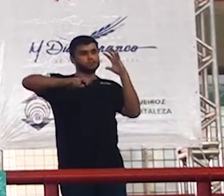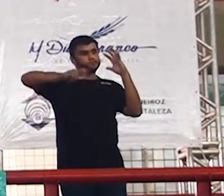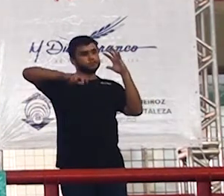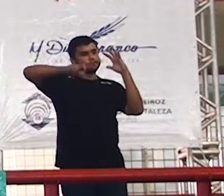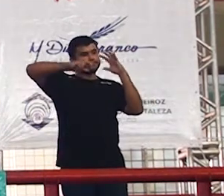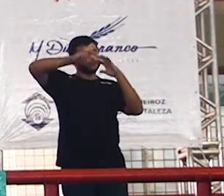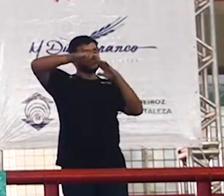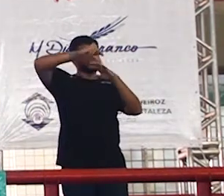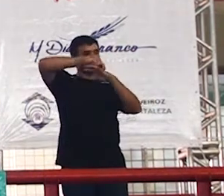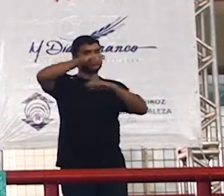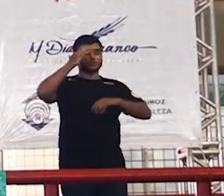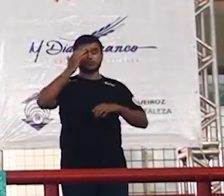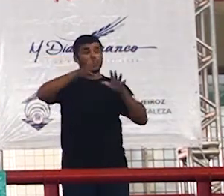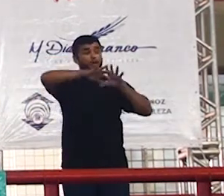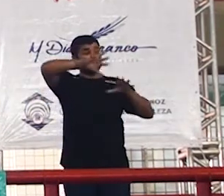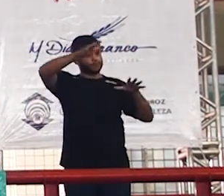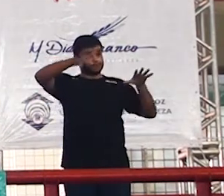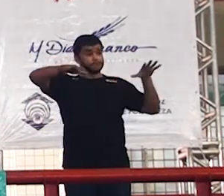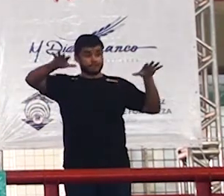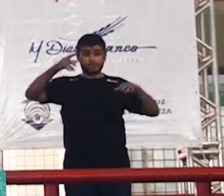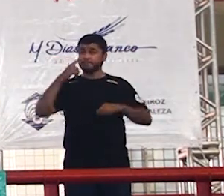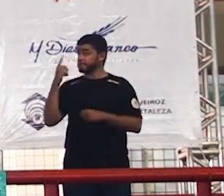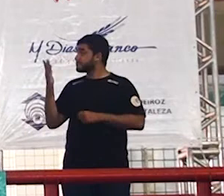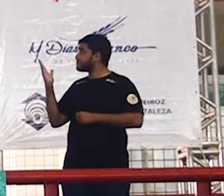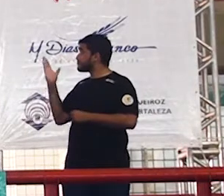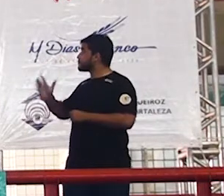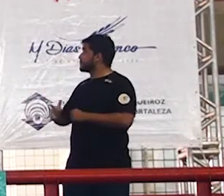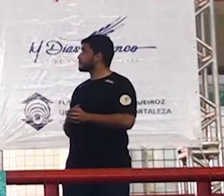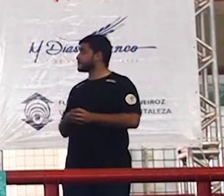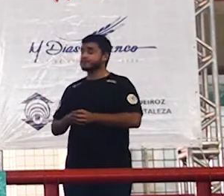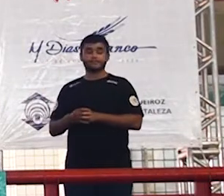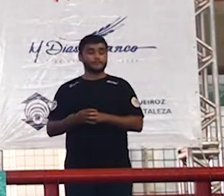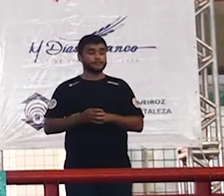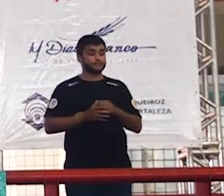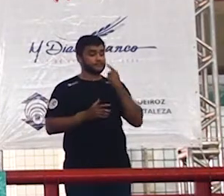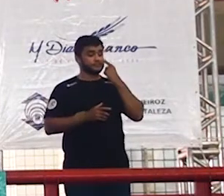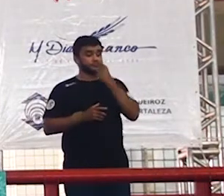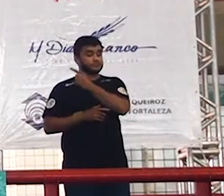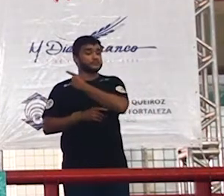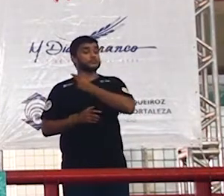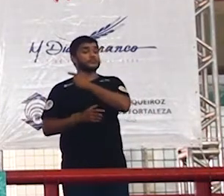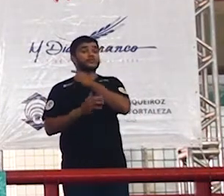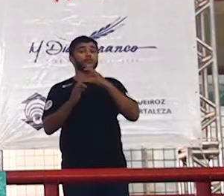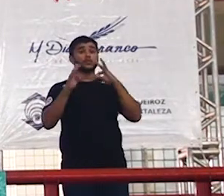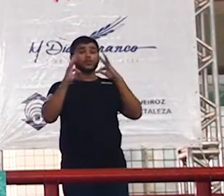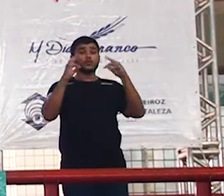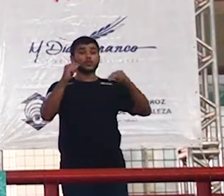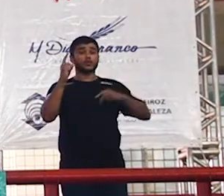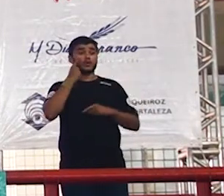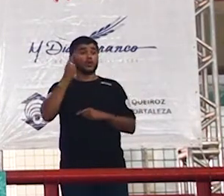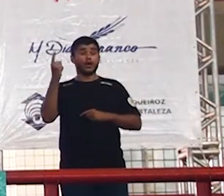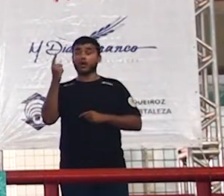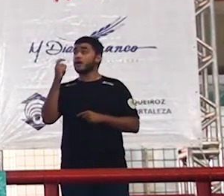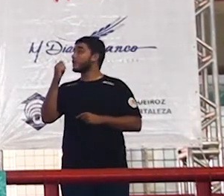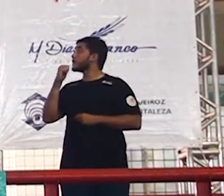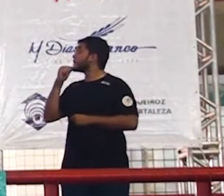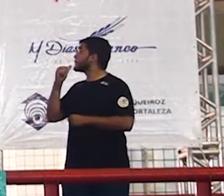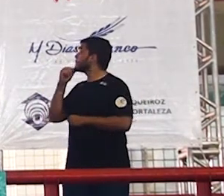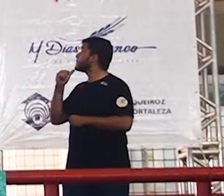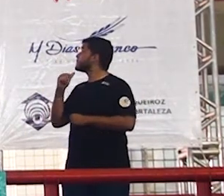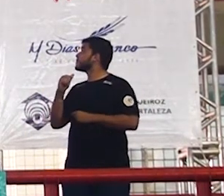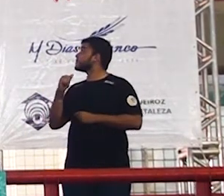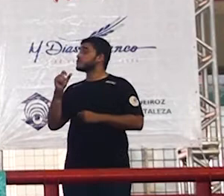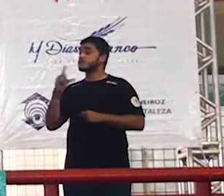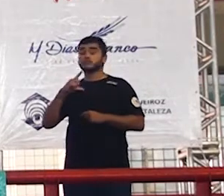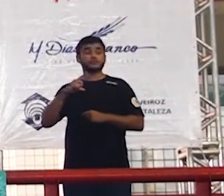de montanhas. Ela é uma alpinista. Essa alpinista que está no topo de uma montanha está portando o